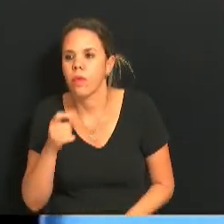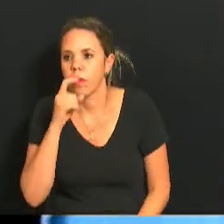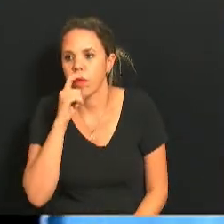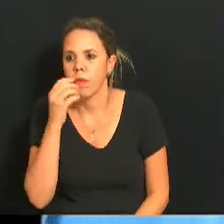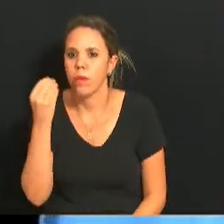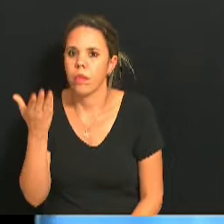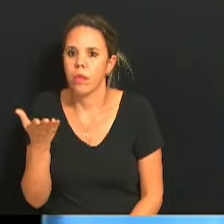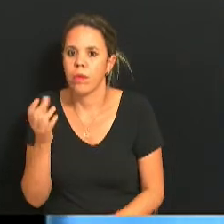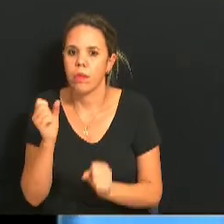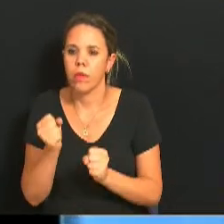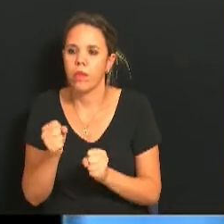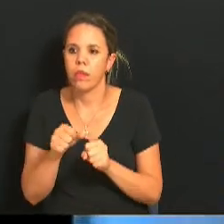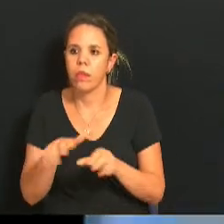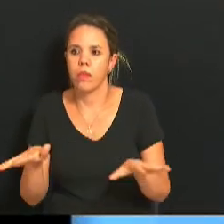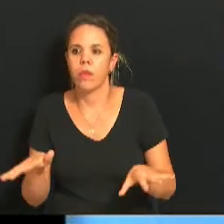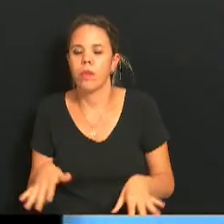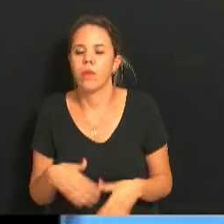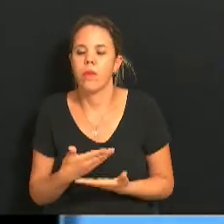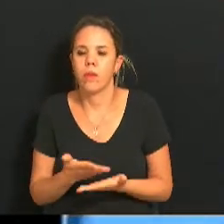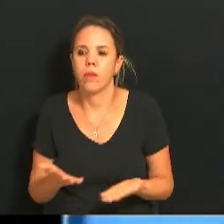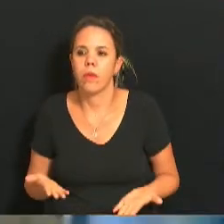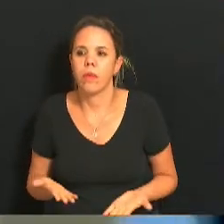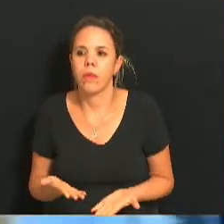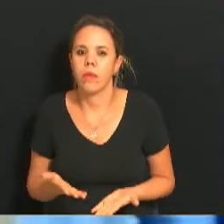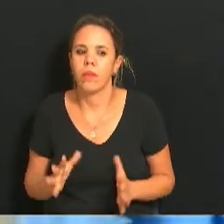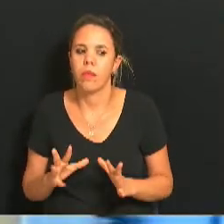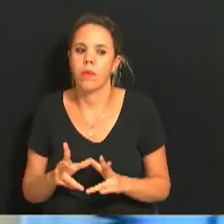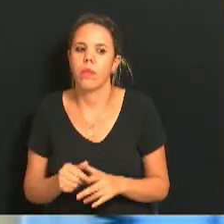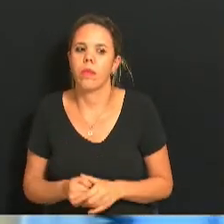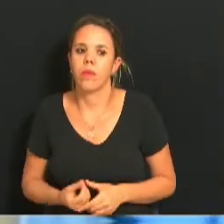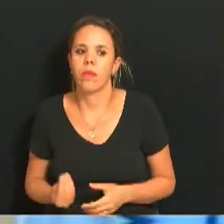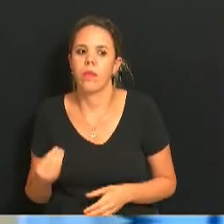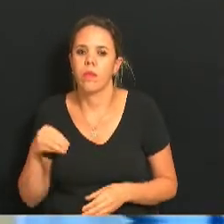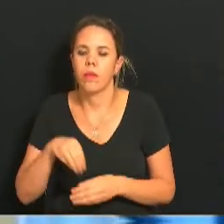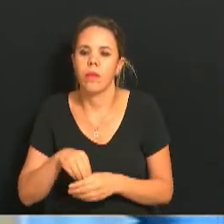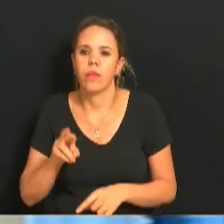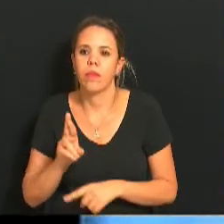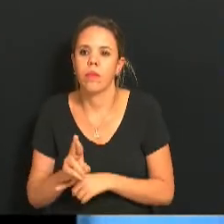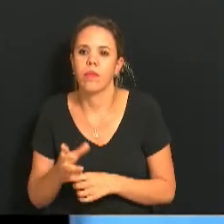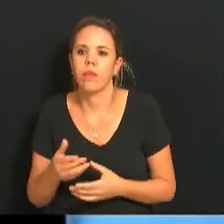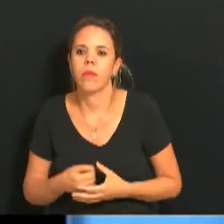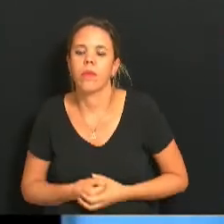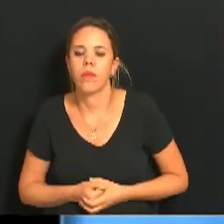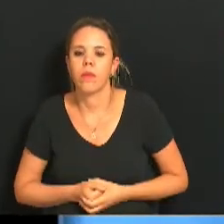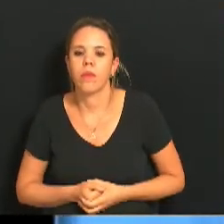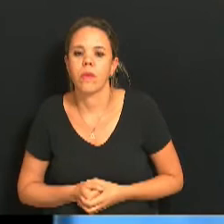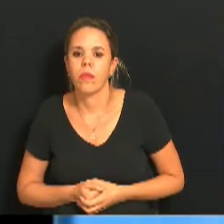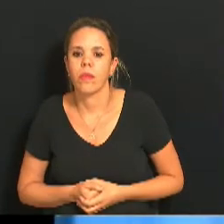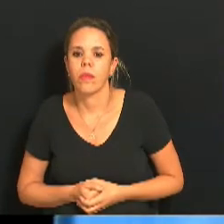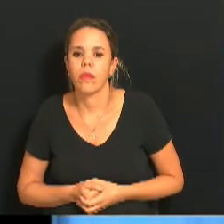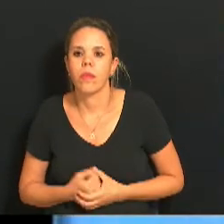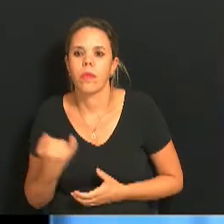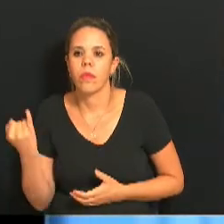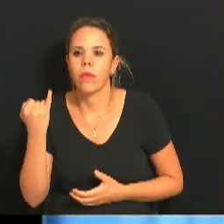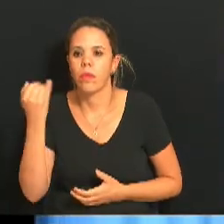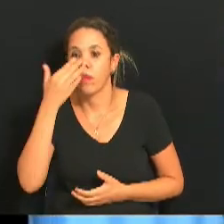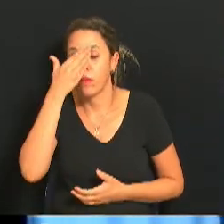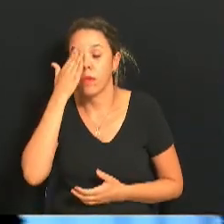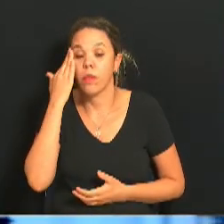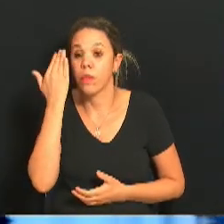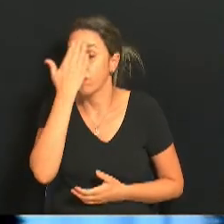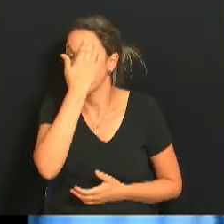aquele potinho caminhavam 6 nem todos estavam representados lá mas é muito importante dizer